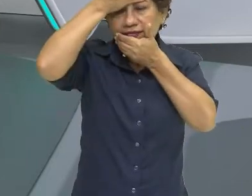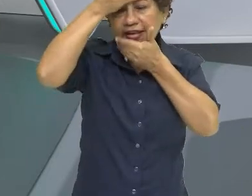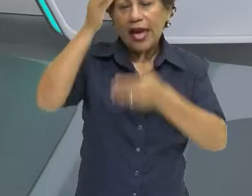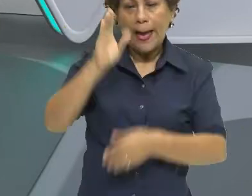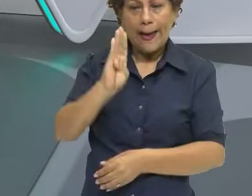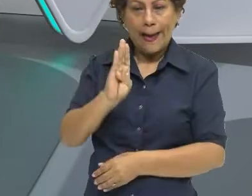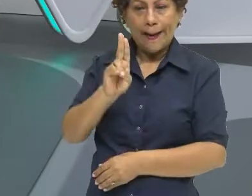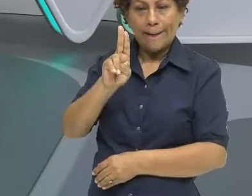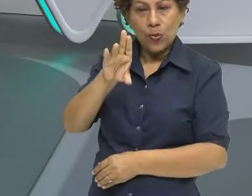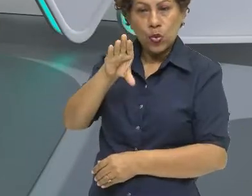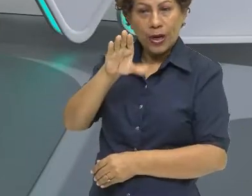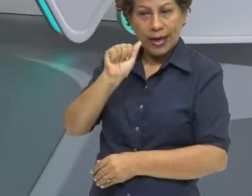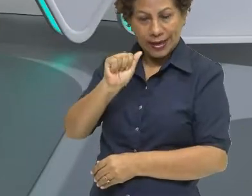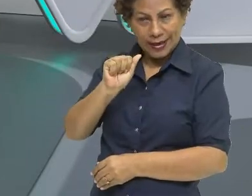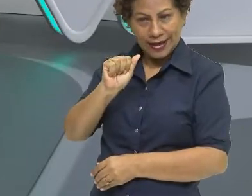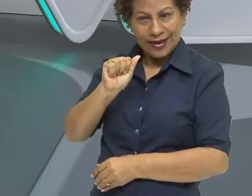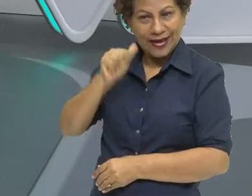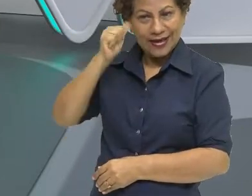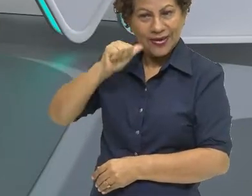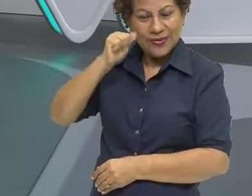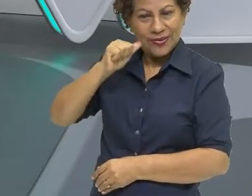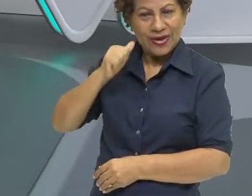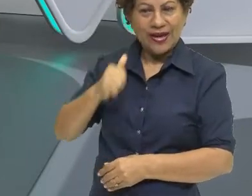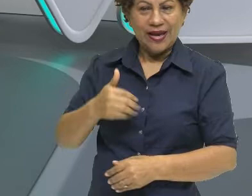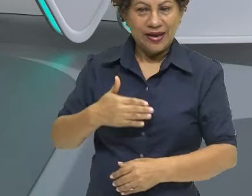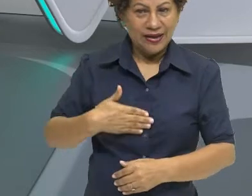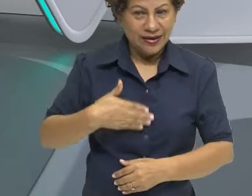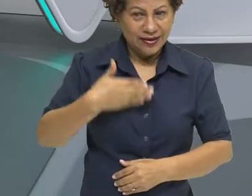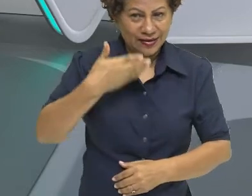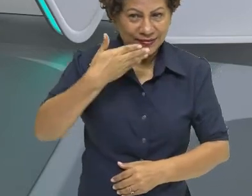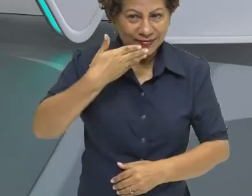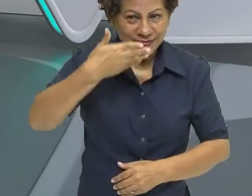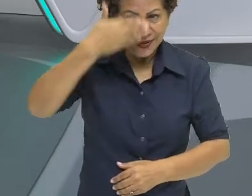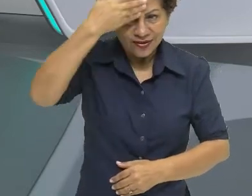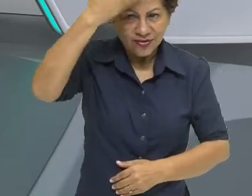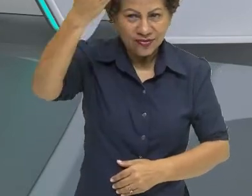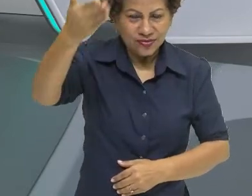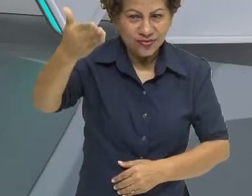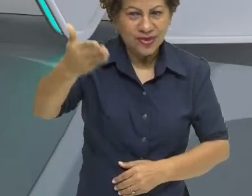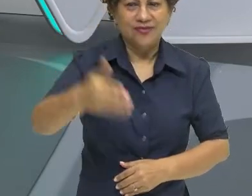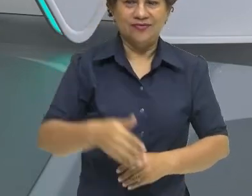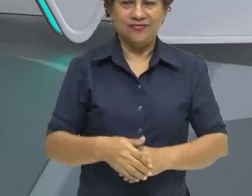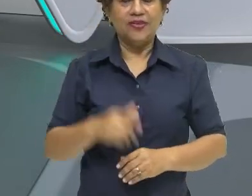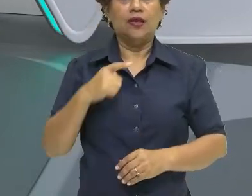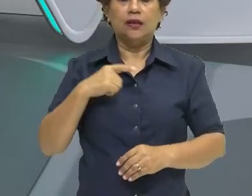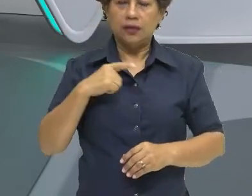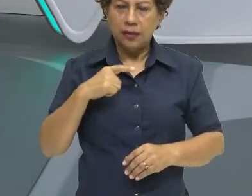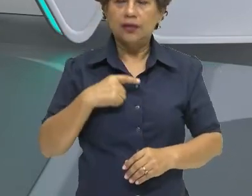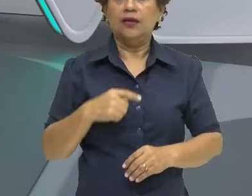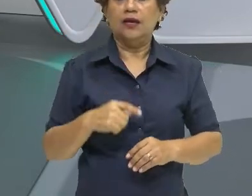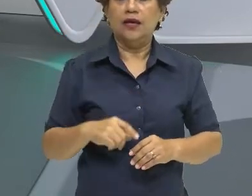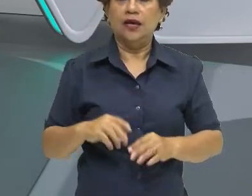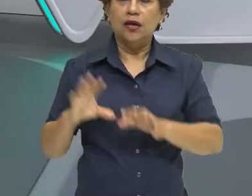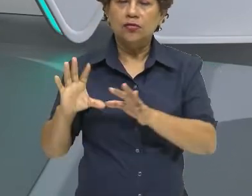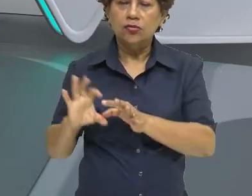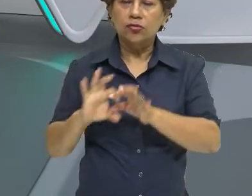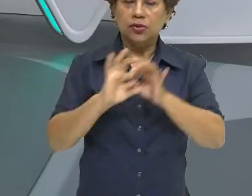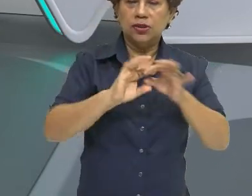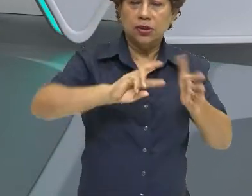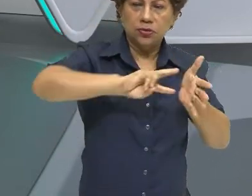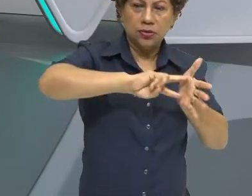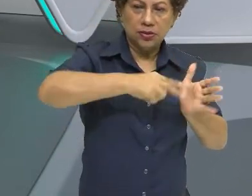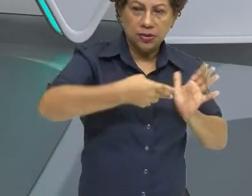cultura, é da cultura muçulmana. Existe um contexto, um